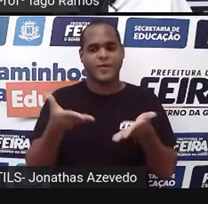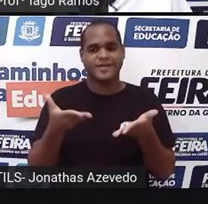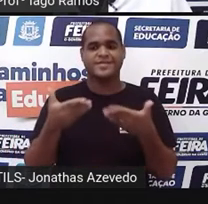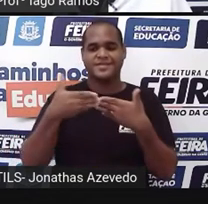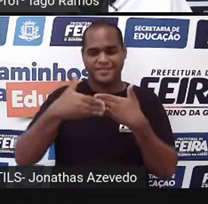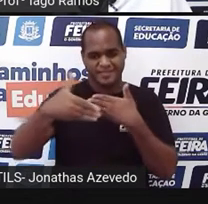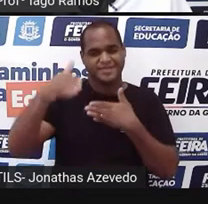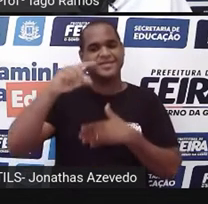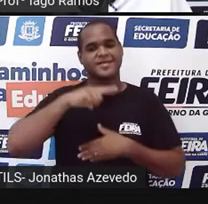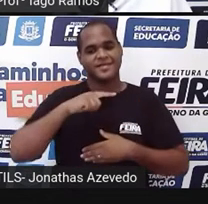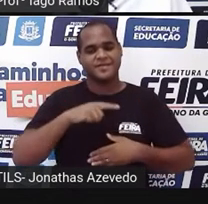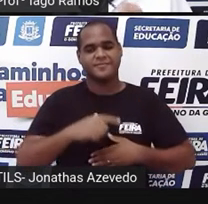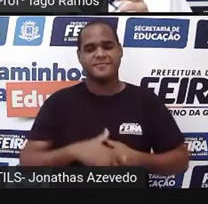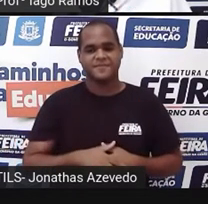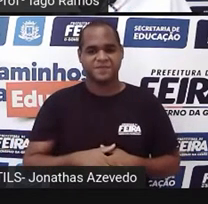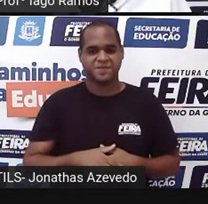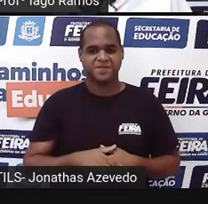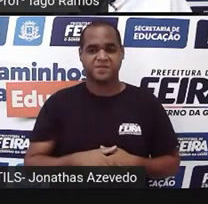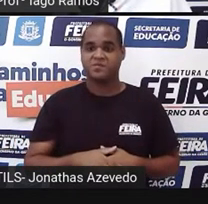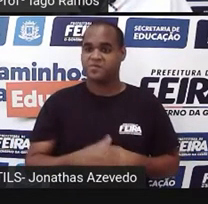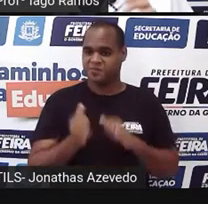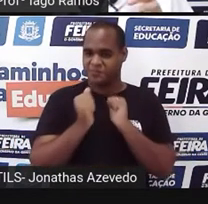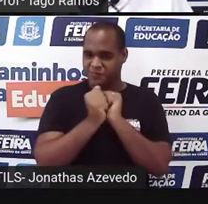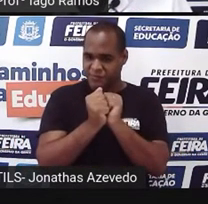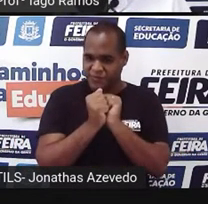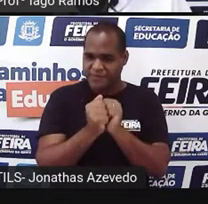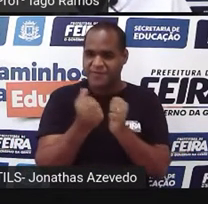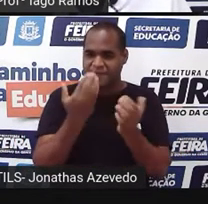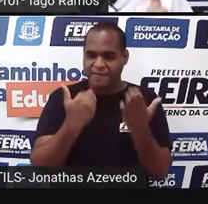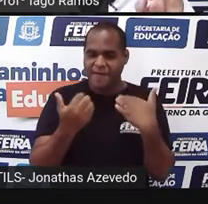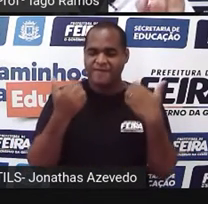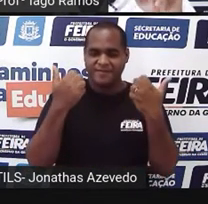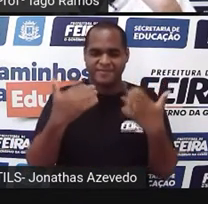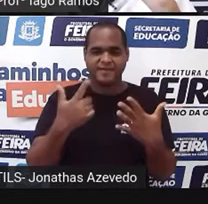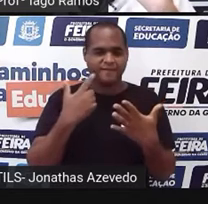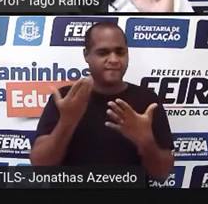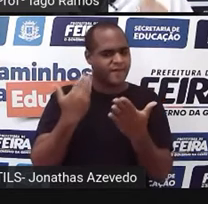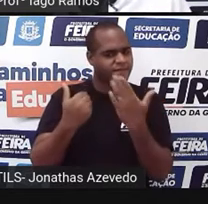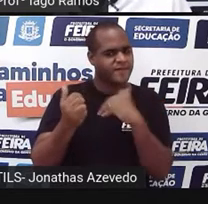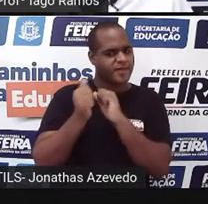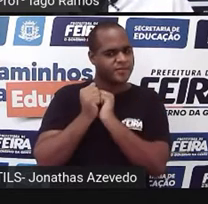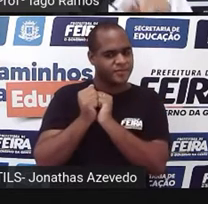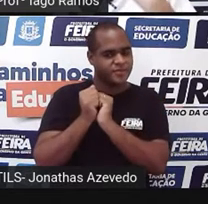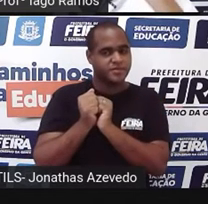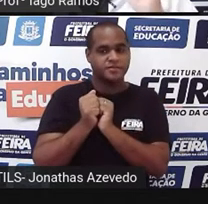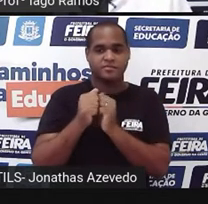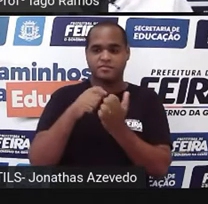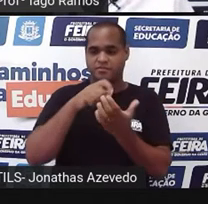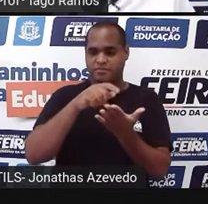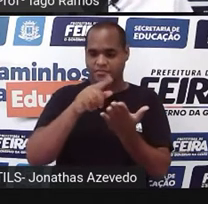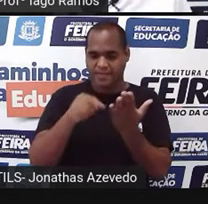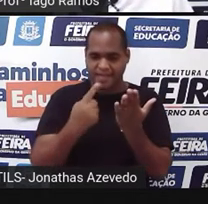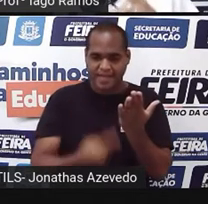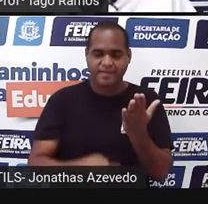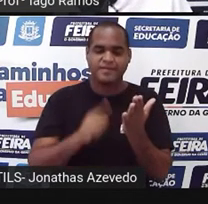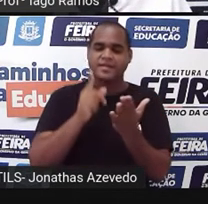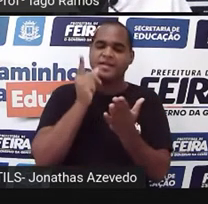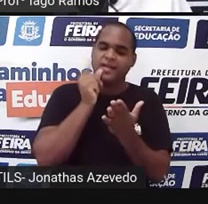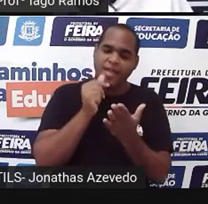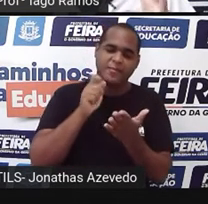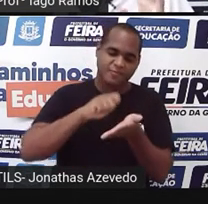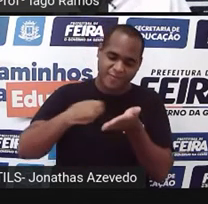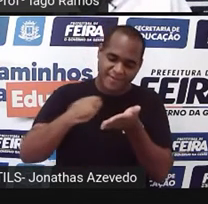nessa aula Tá bom então vamos junto vem comigo mas assim caderno lápis e borracha